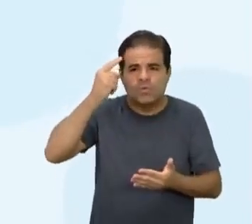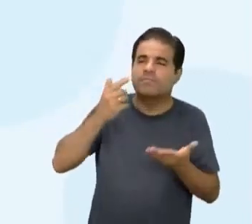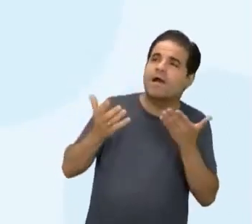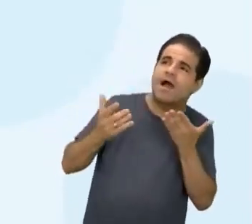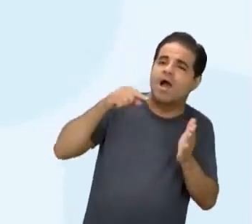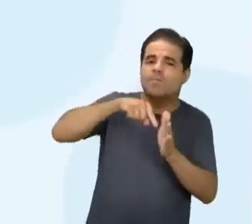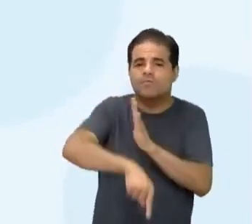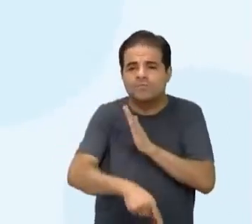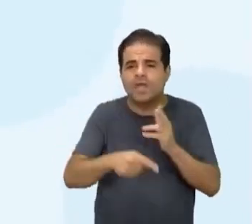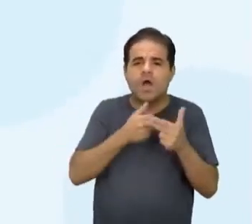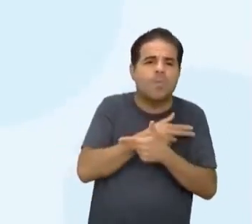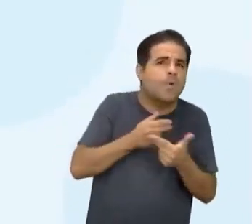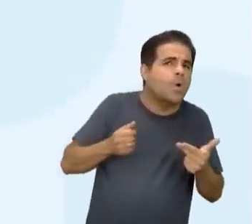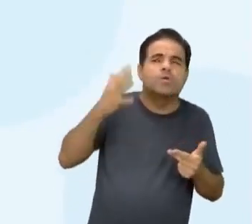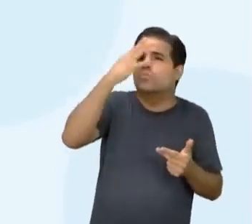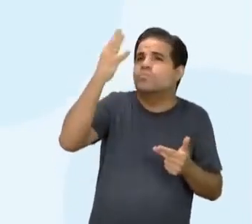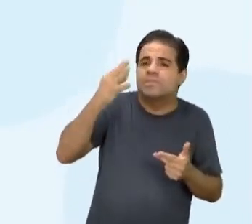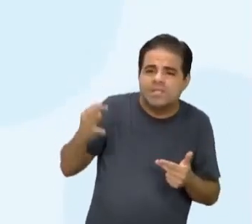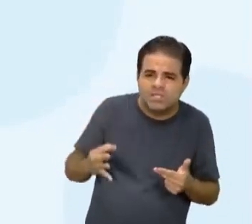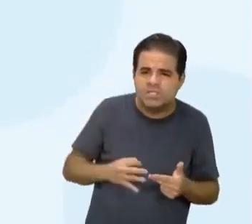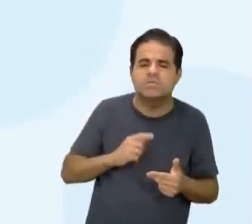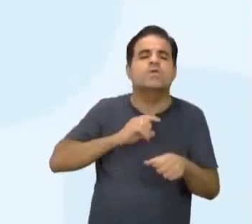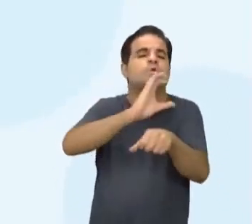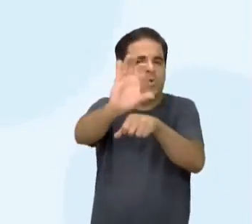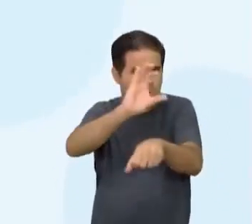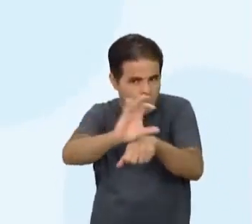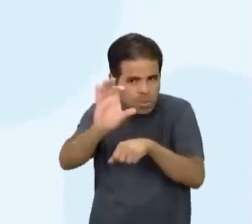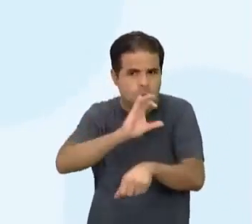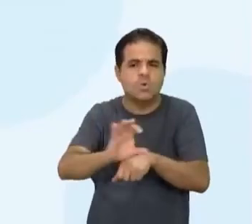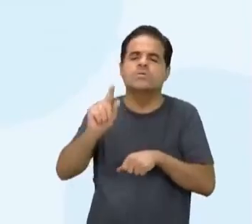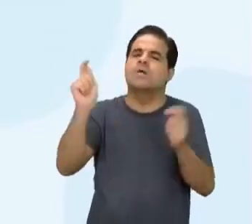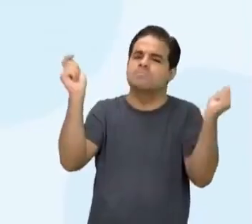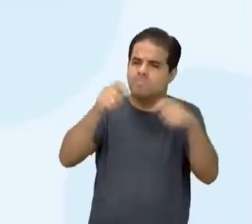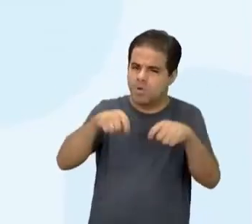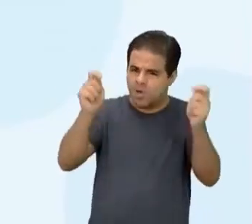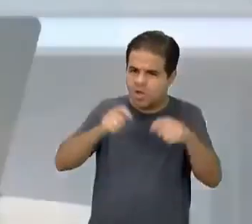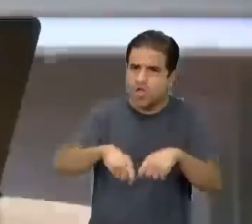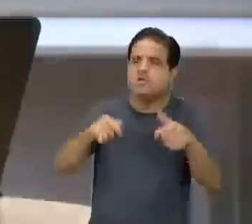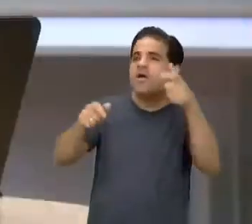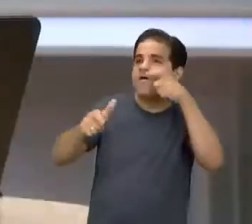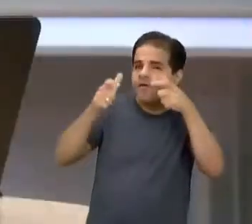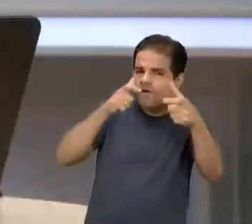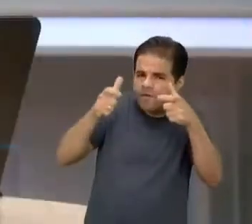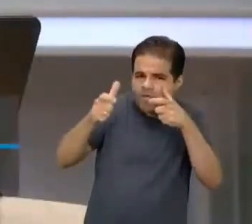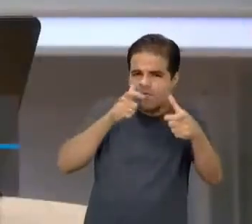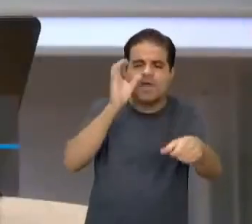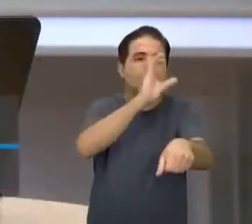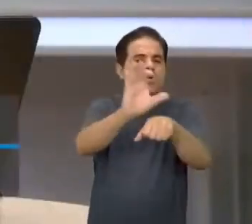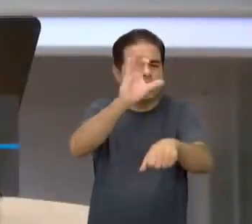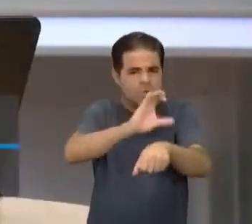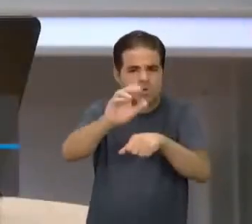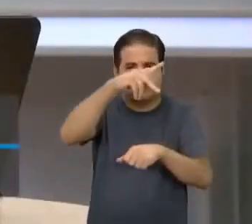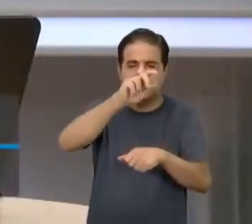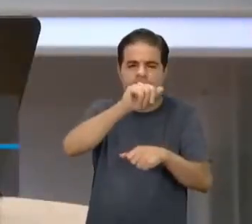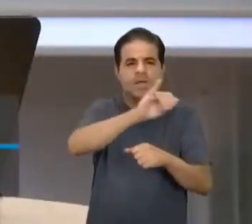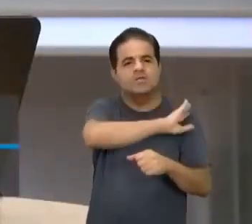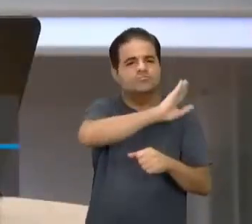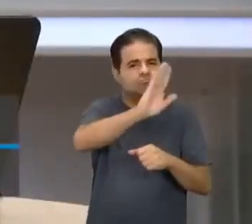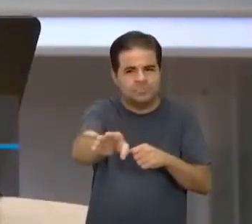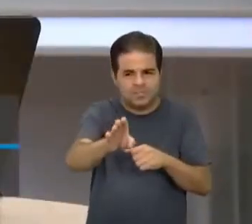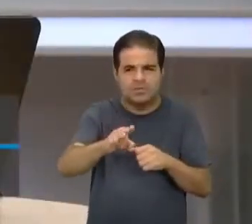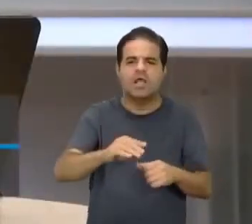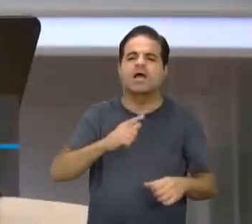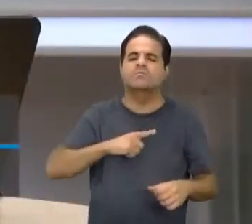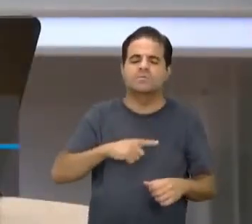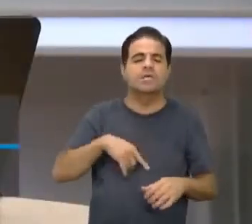Queria aprofundar alguma coisa que eu não entendi. Tem cursos lá, então vocês podem dar uma olhada, né? Tem vários cursos do PEI direcionados